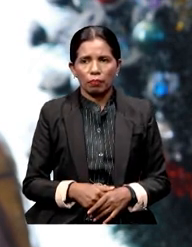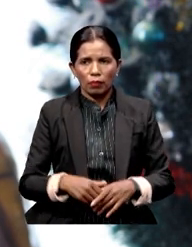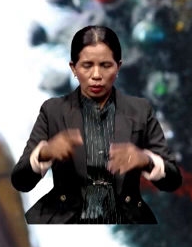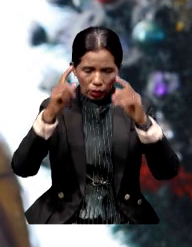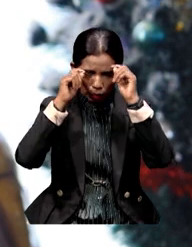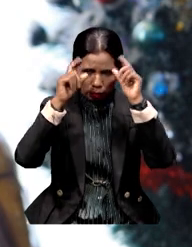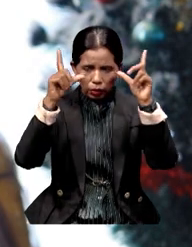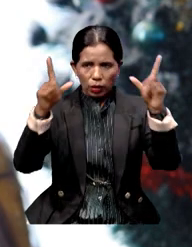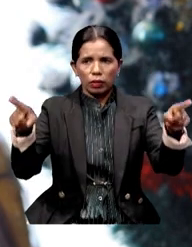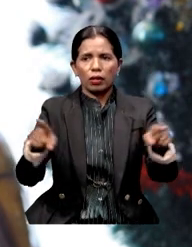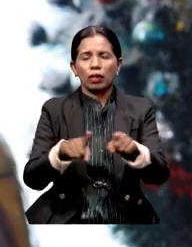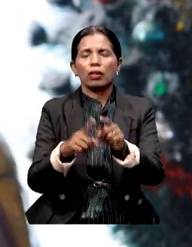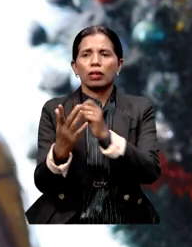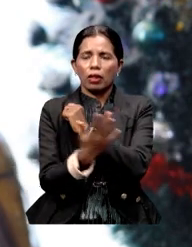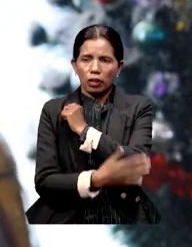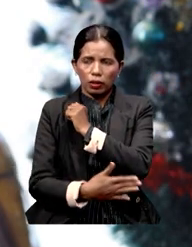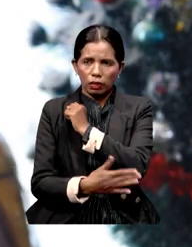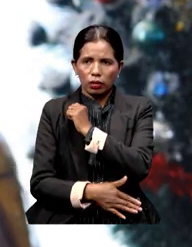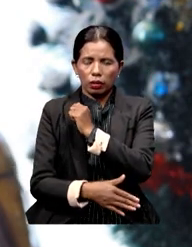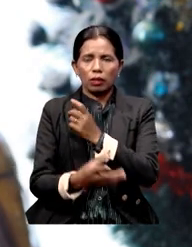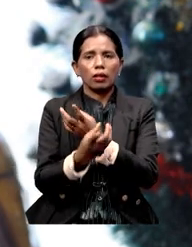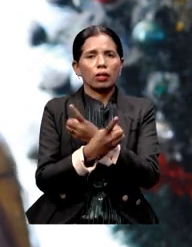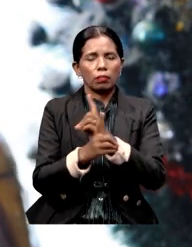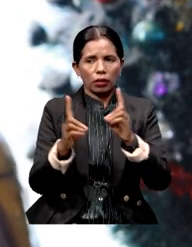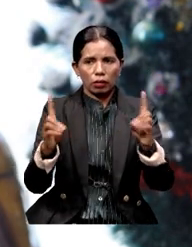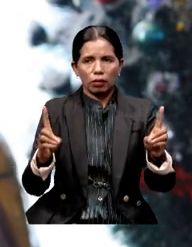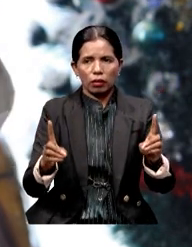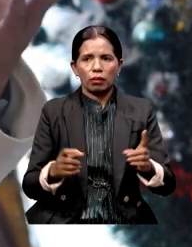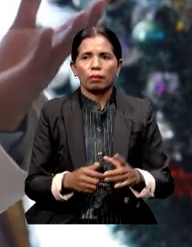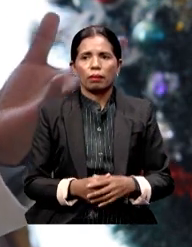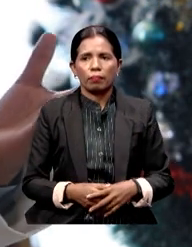Timor-Leste no dar nação democrático, nação